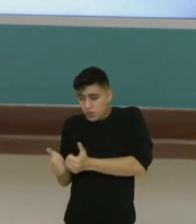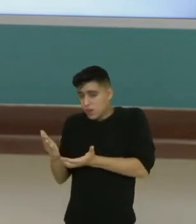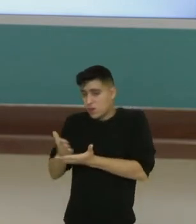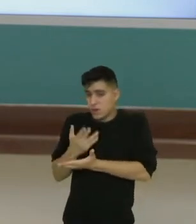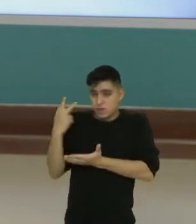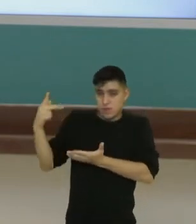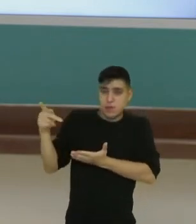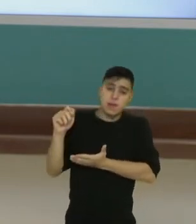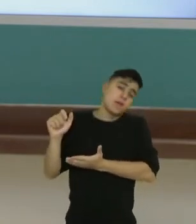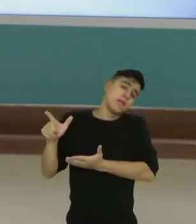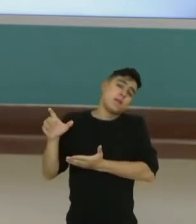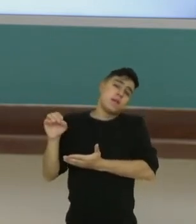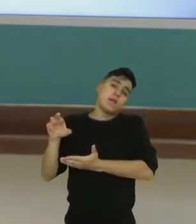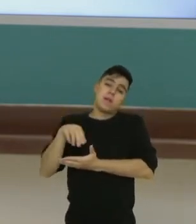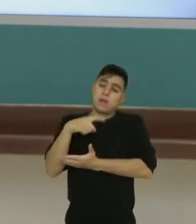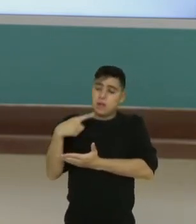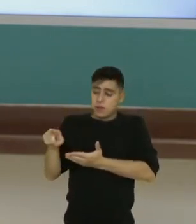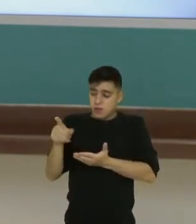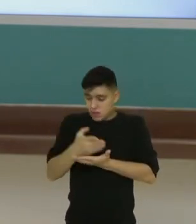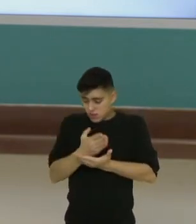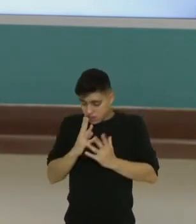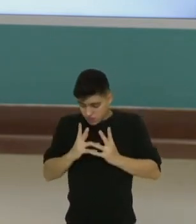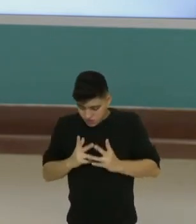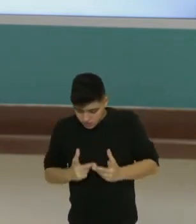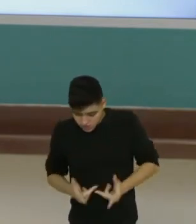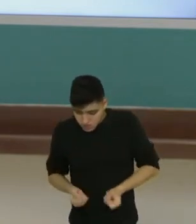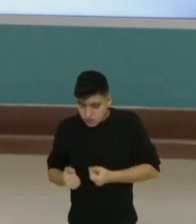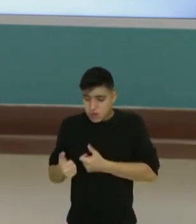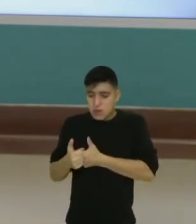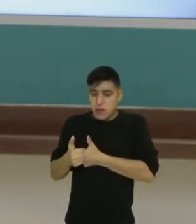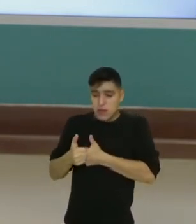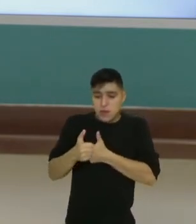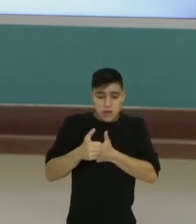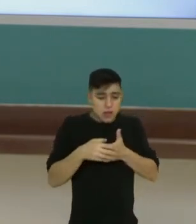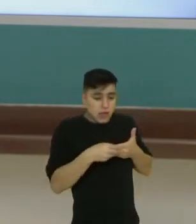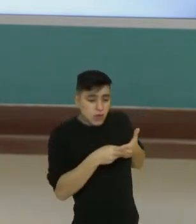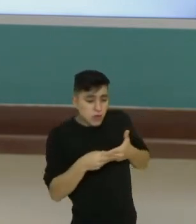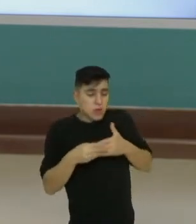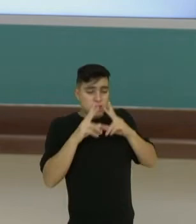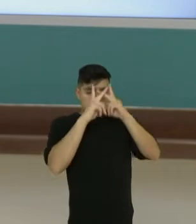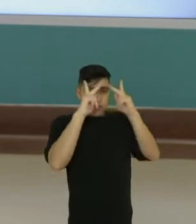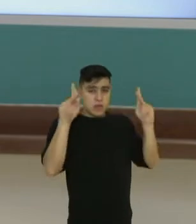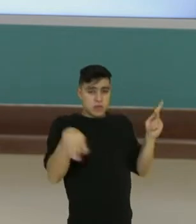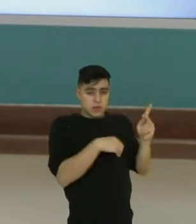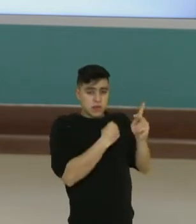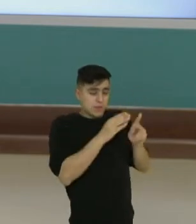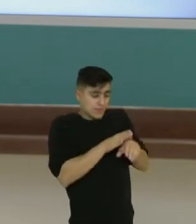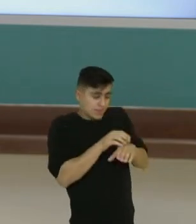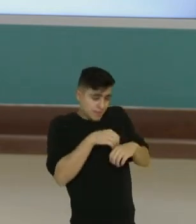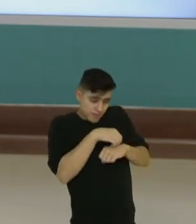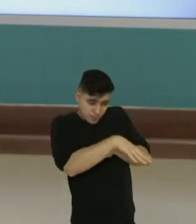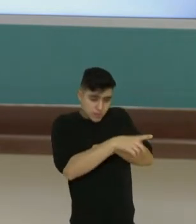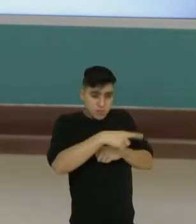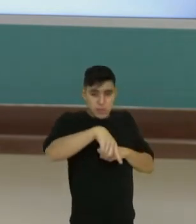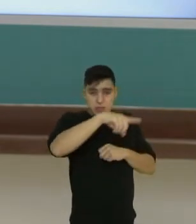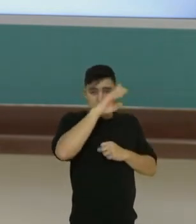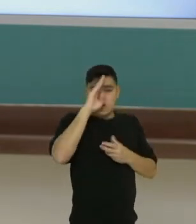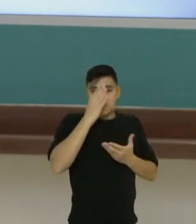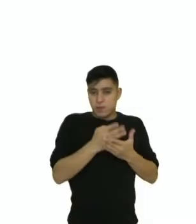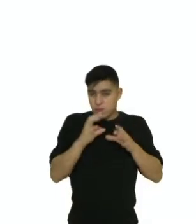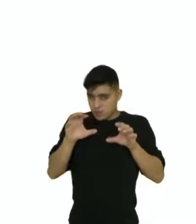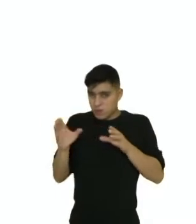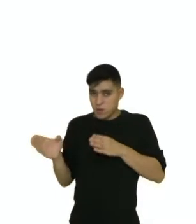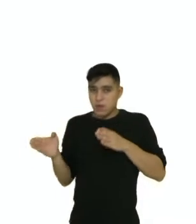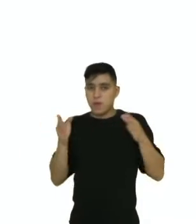seja, as escrituras sagradas regem a metodologia de vida para aqueles que se dizem fundamentalistas islâmicos.